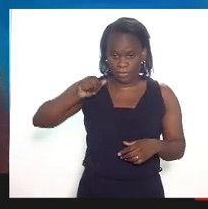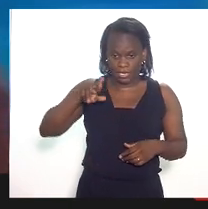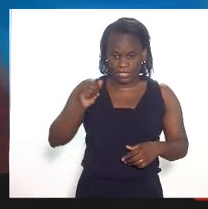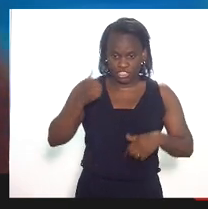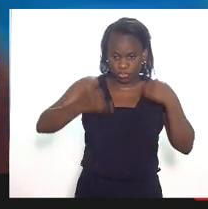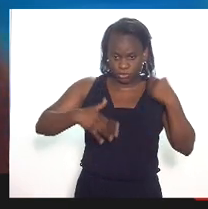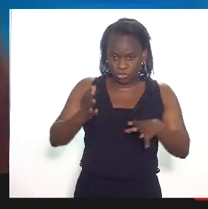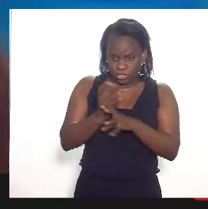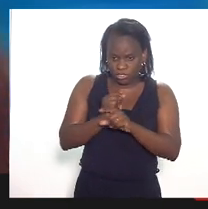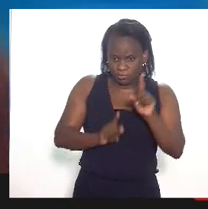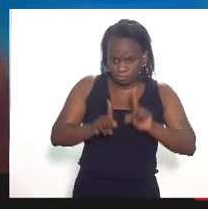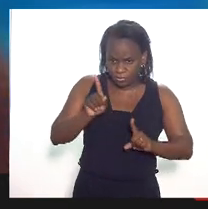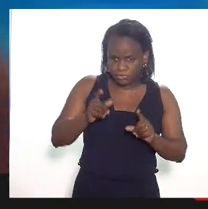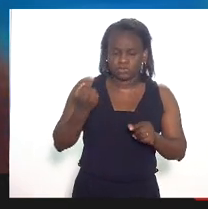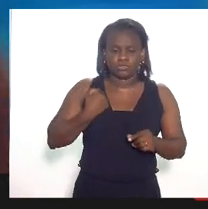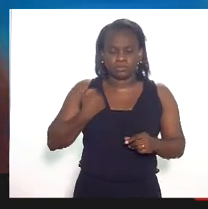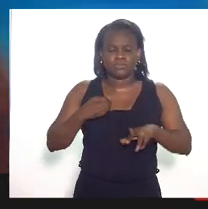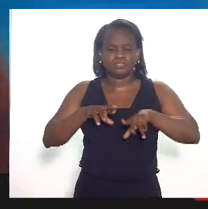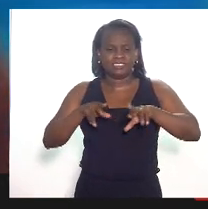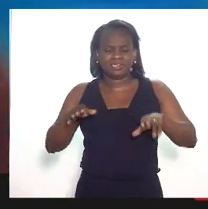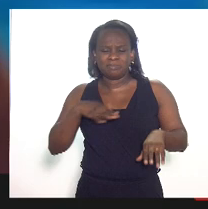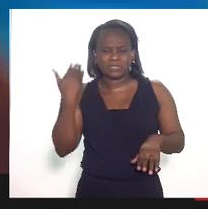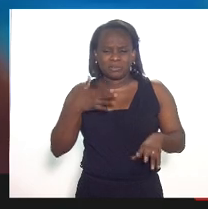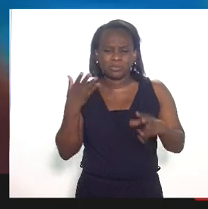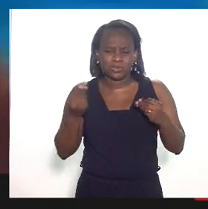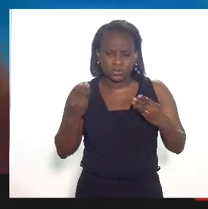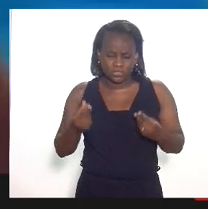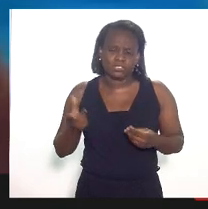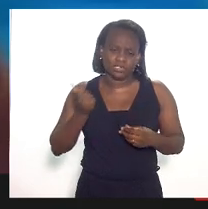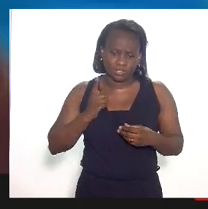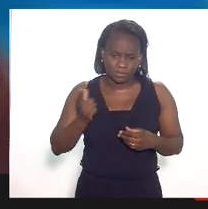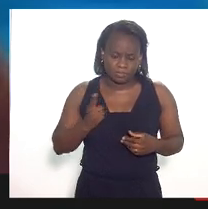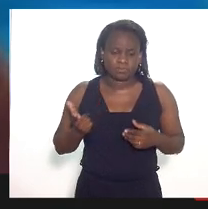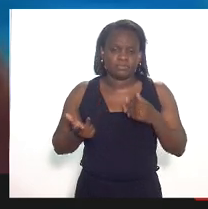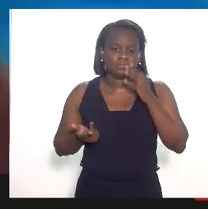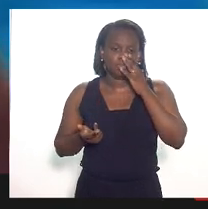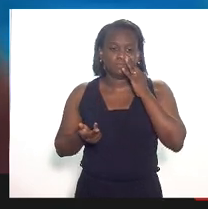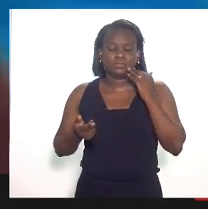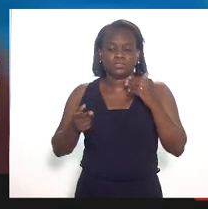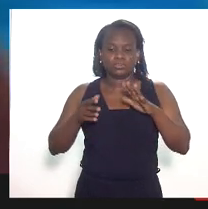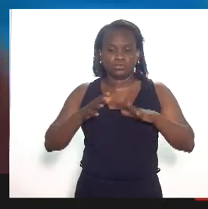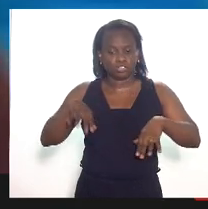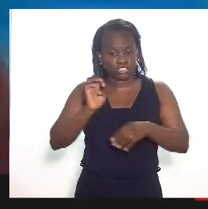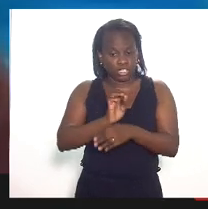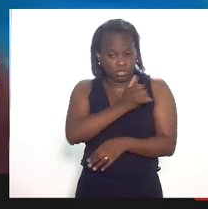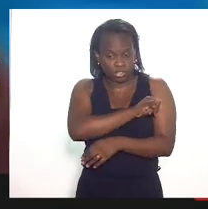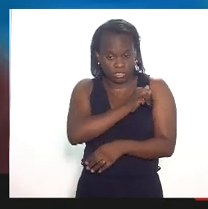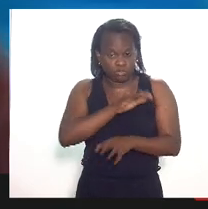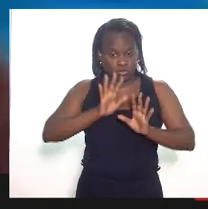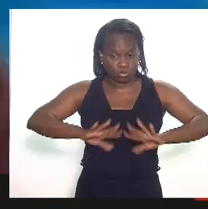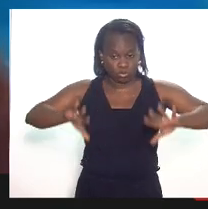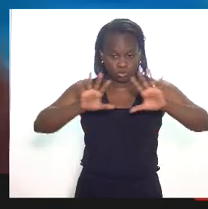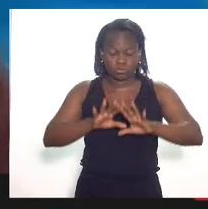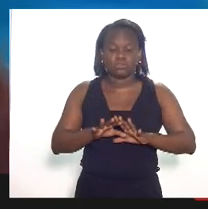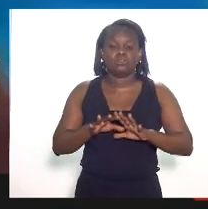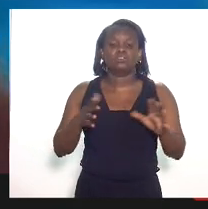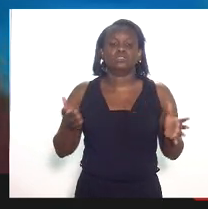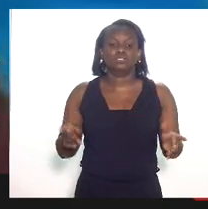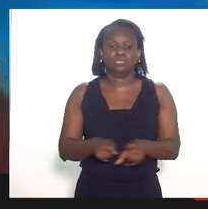agora, um número altíssimo, uma mortalidade muito grande na cidade, no estado do Rio de Janeiro. Nós